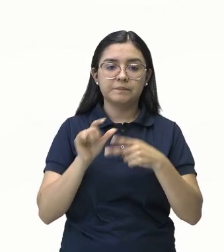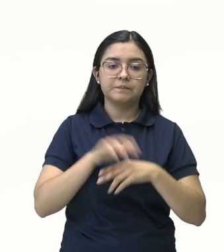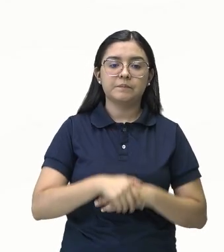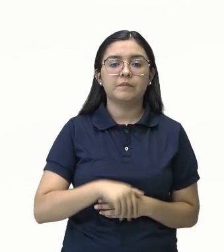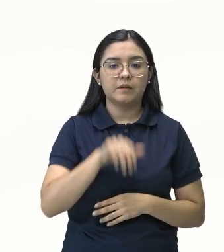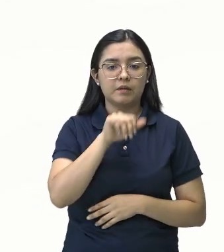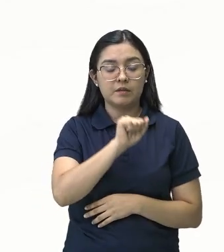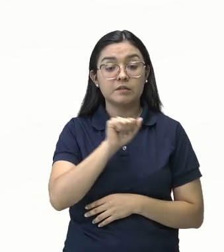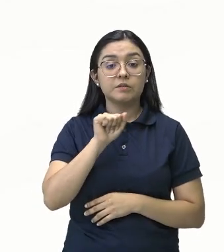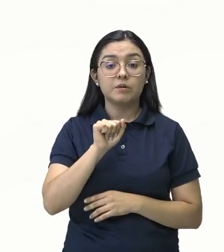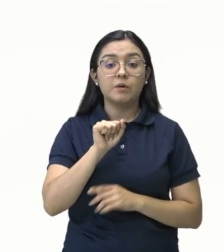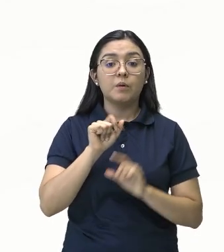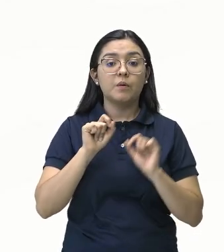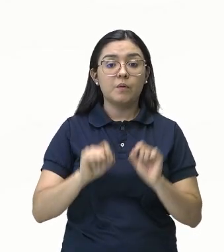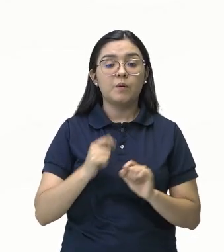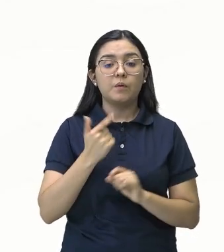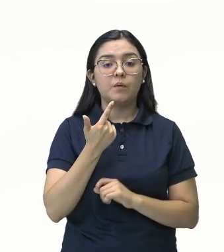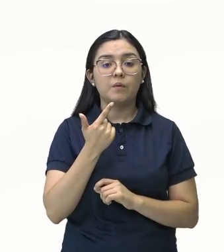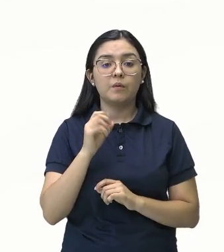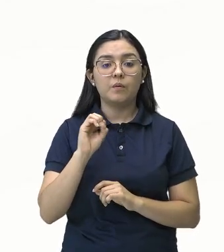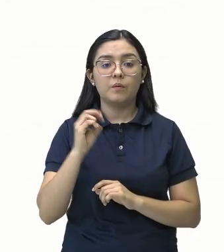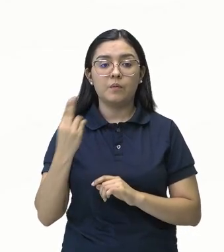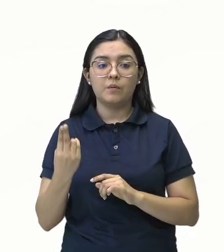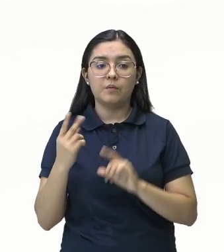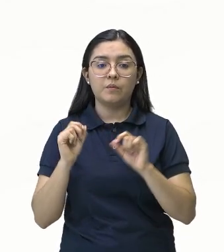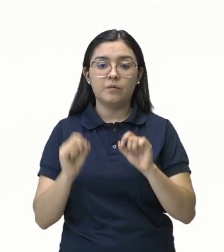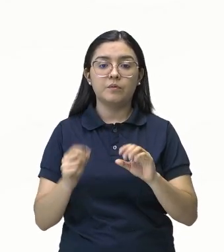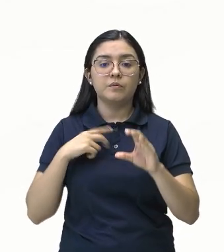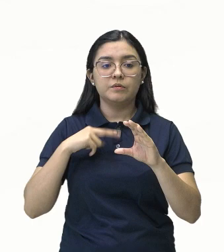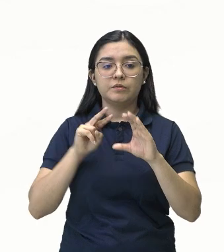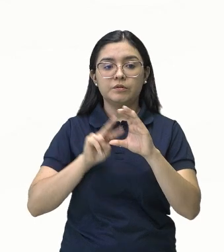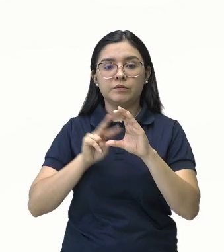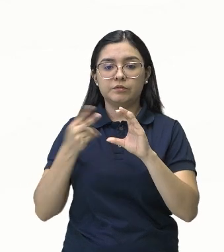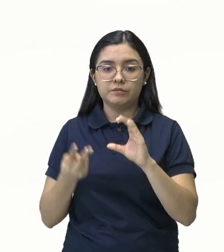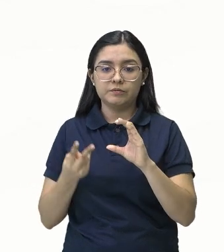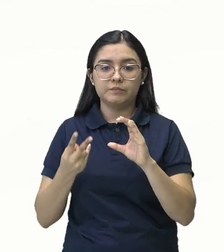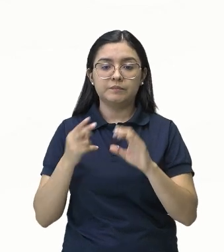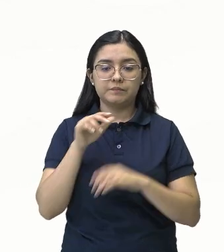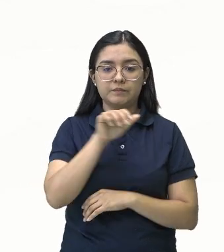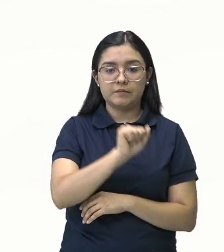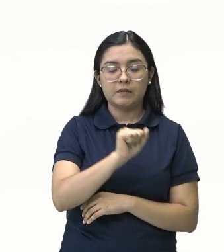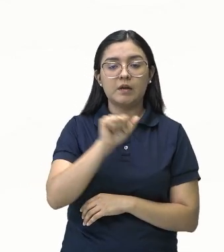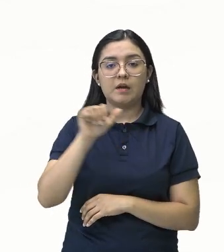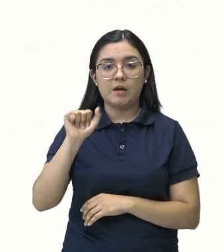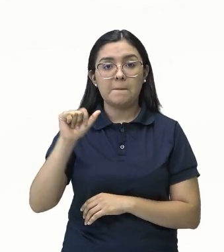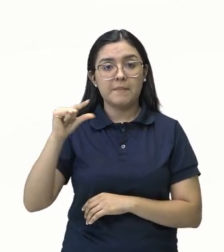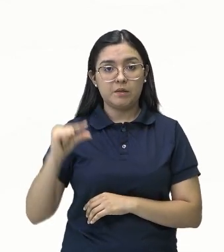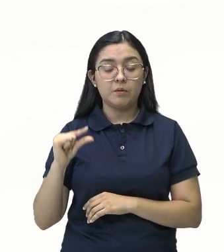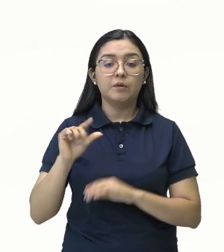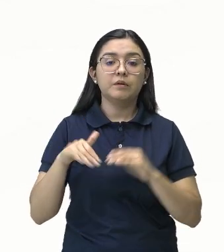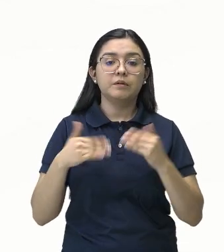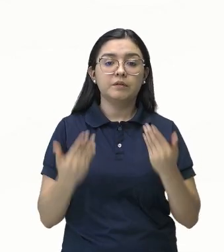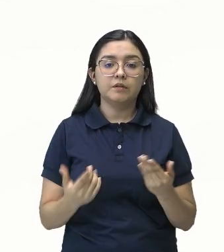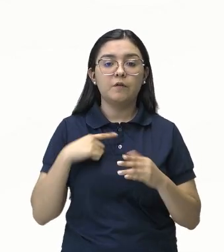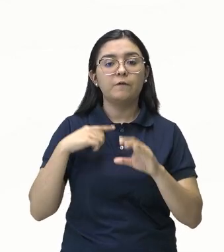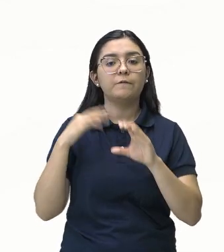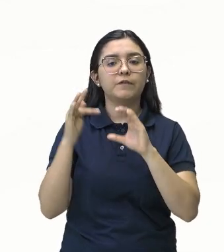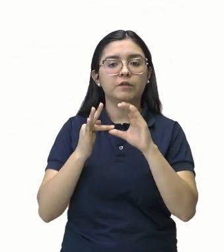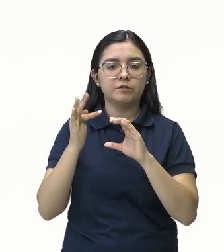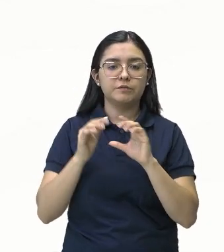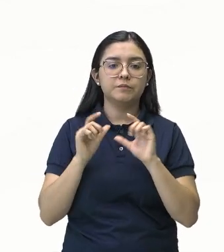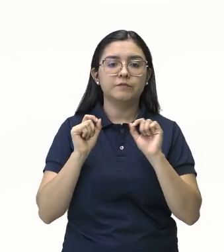pode ser representada pelo genótipo Azão-Azinho. Independente do genótipo, o fenótipo dela vai